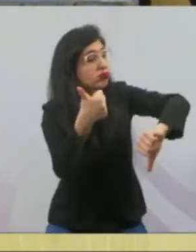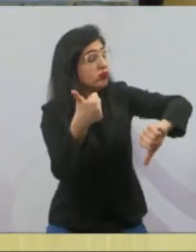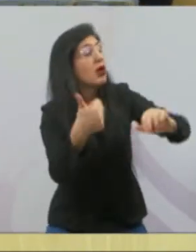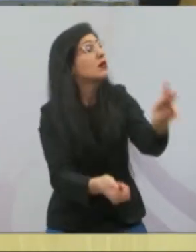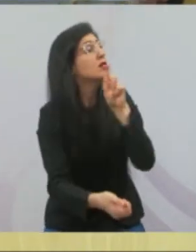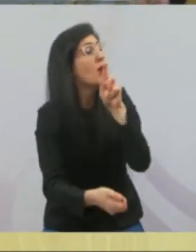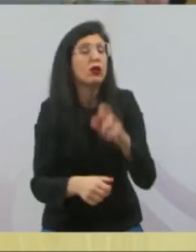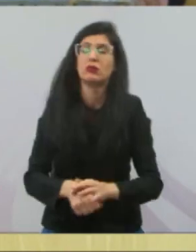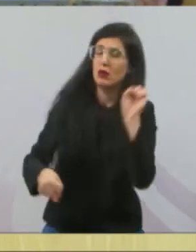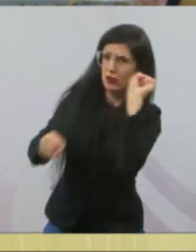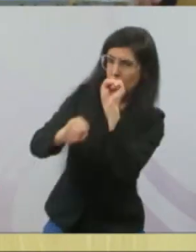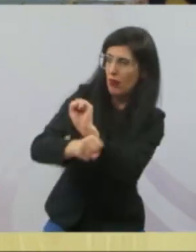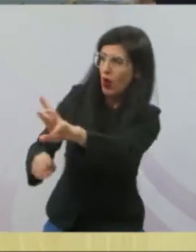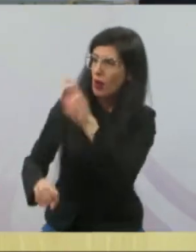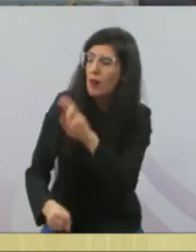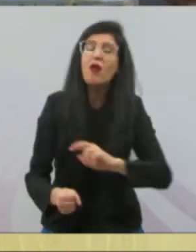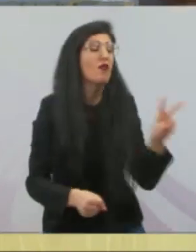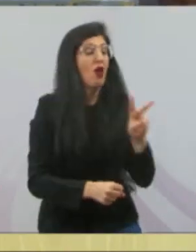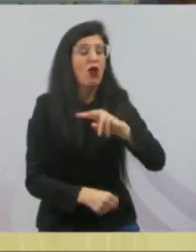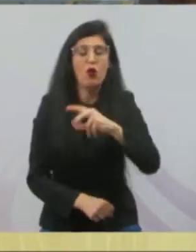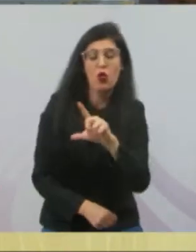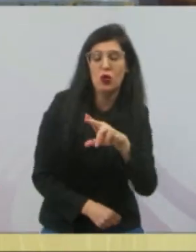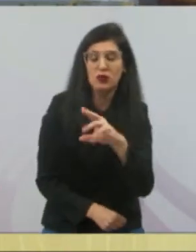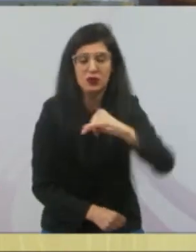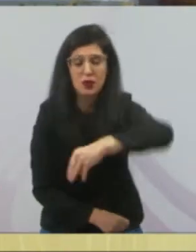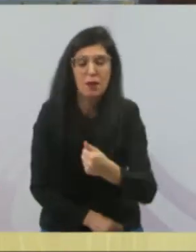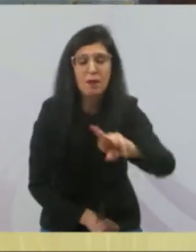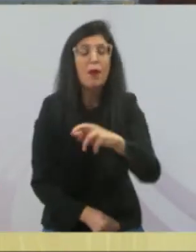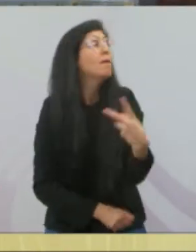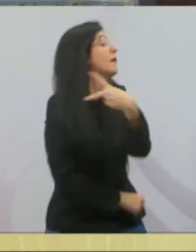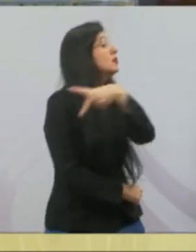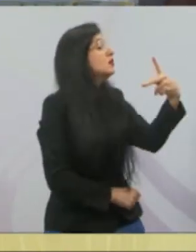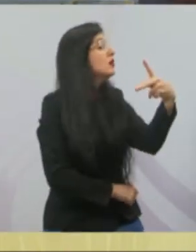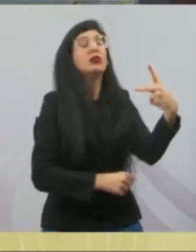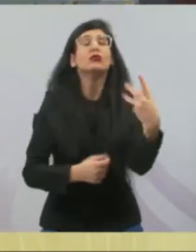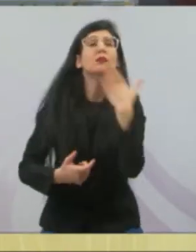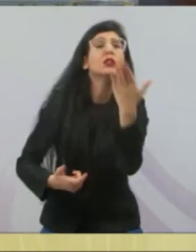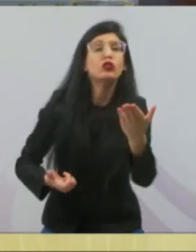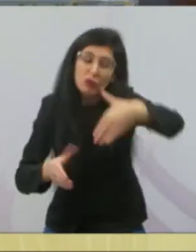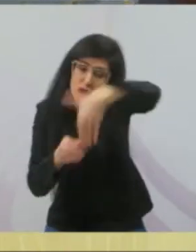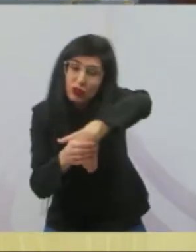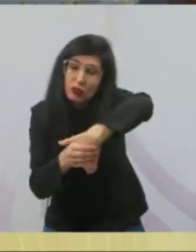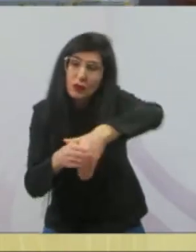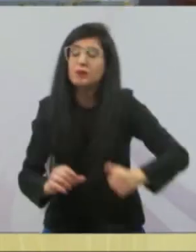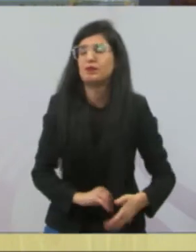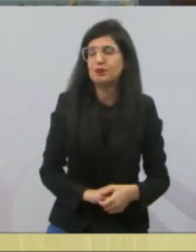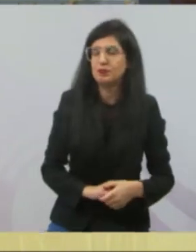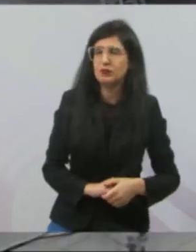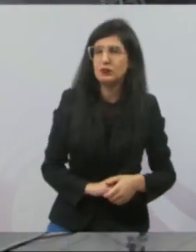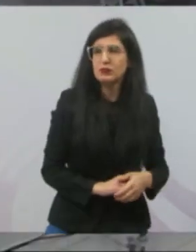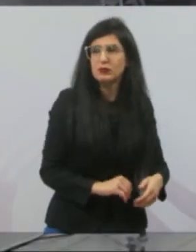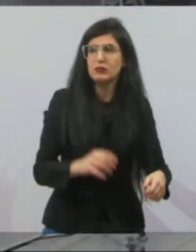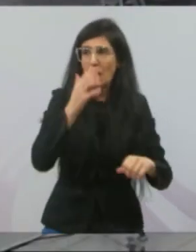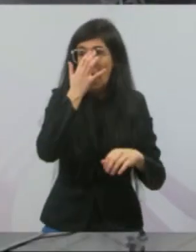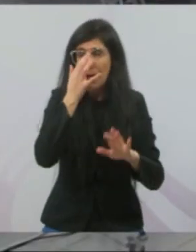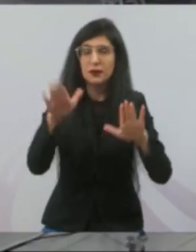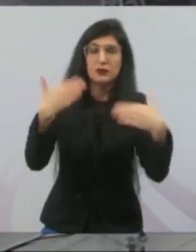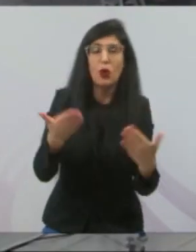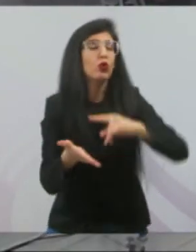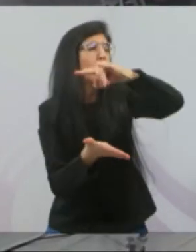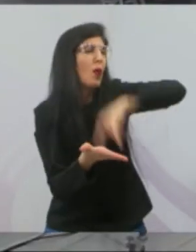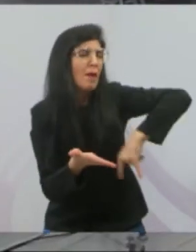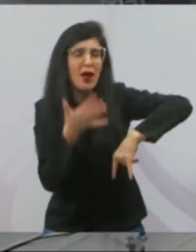não deixou de ter recebido nenhuma verba até agora. O plano de providência foi alterado para que eles pudessem locar o novo espaço e,